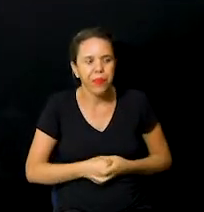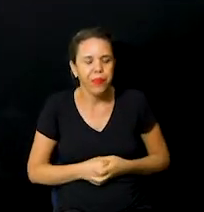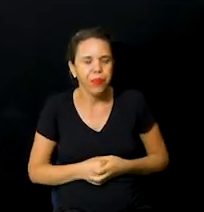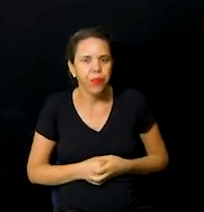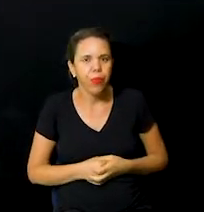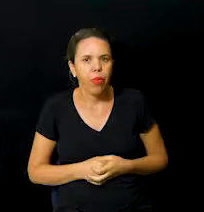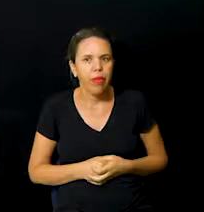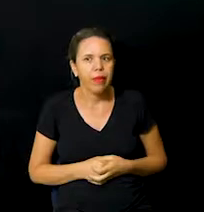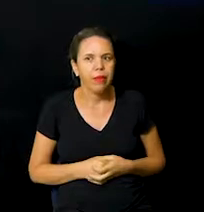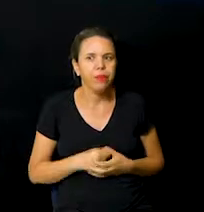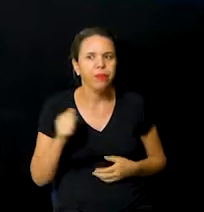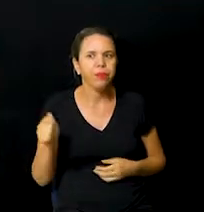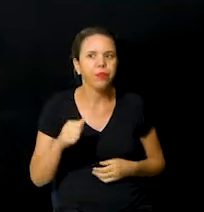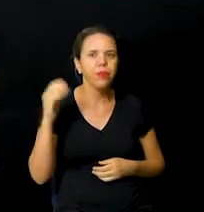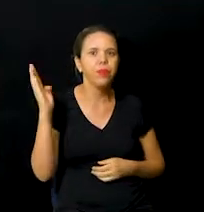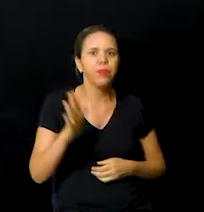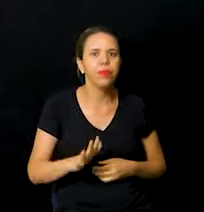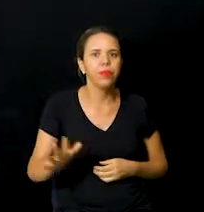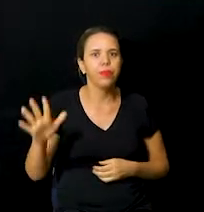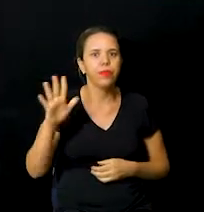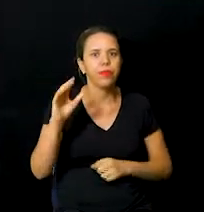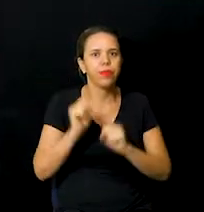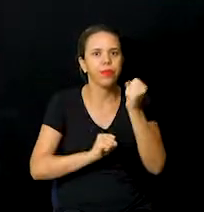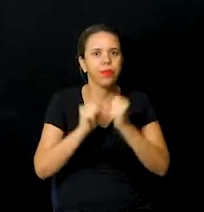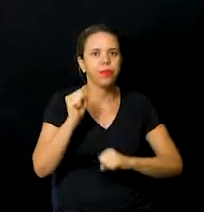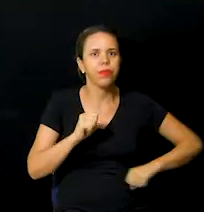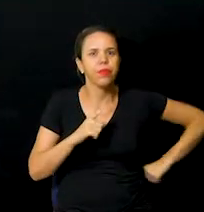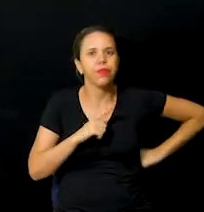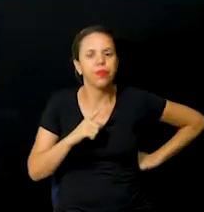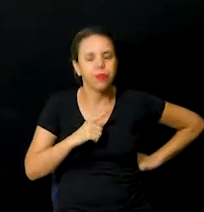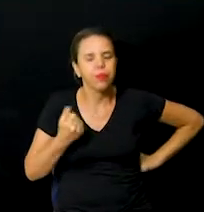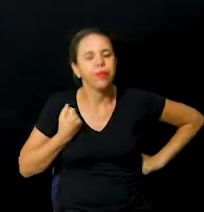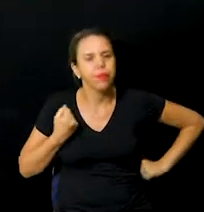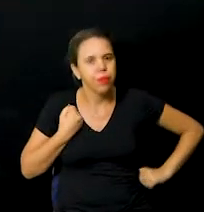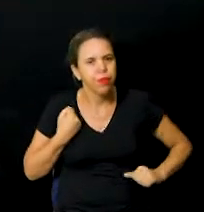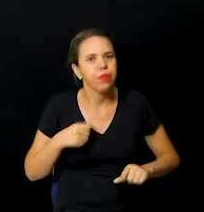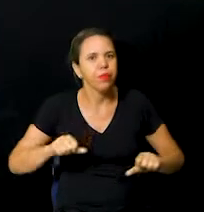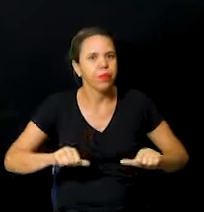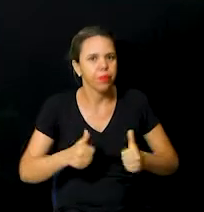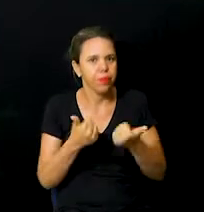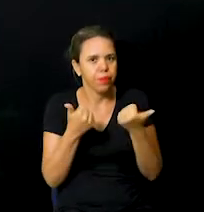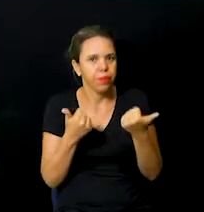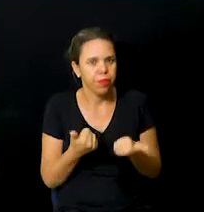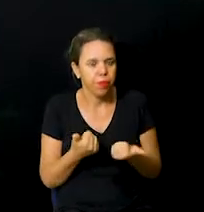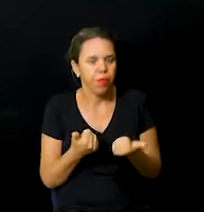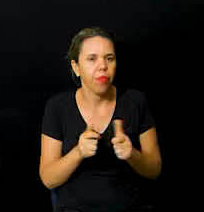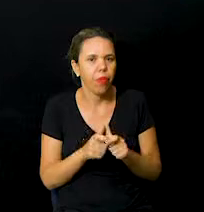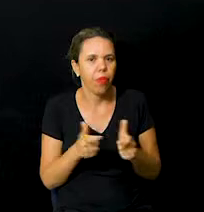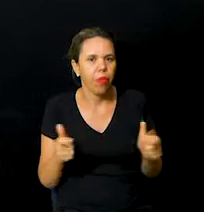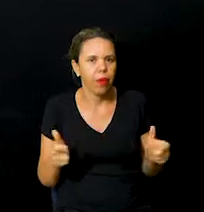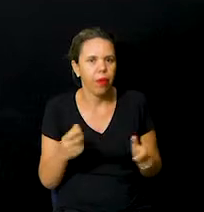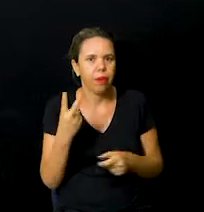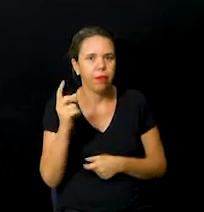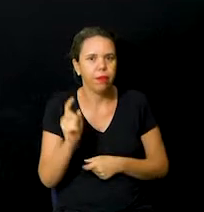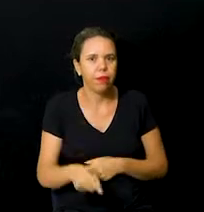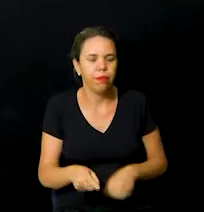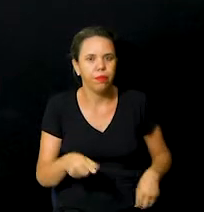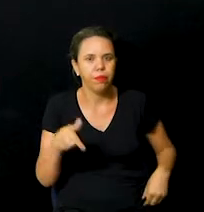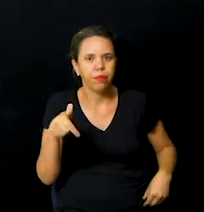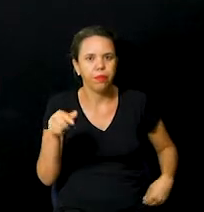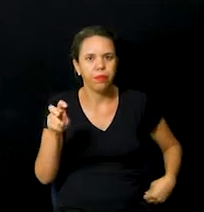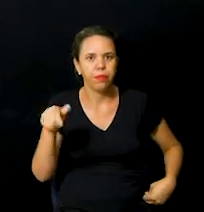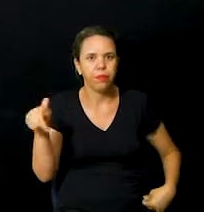dados da Associação Brasileira da Indústria, a gente tem números muito positivos, um aumento de